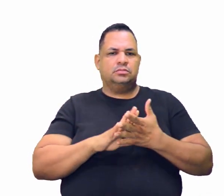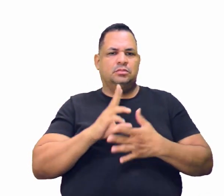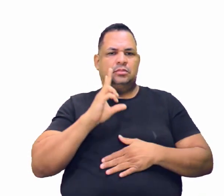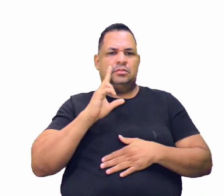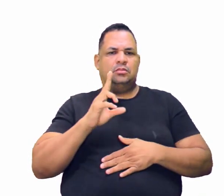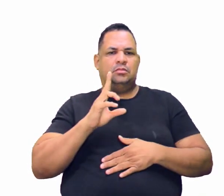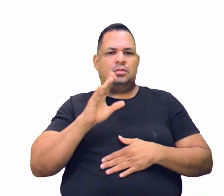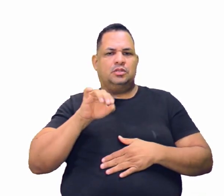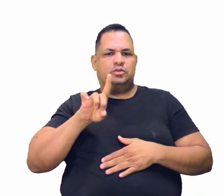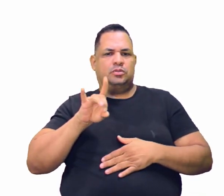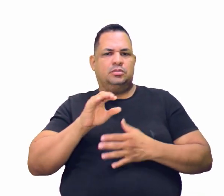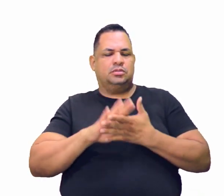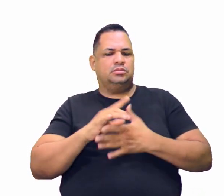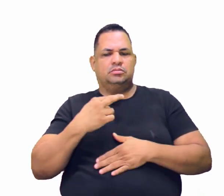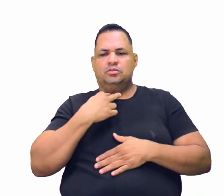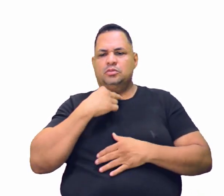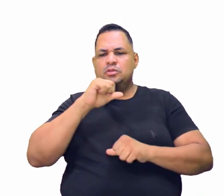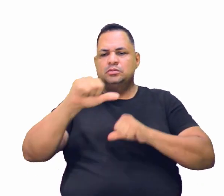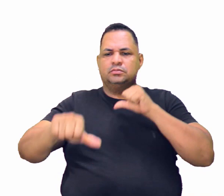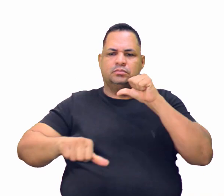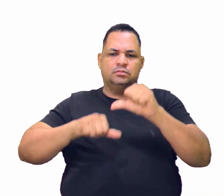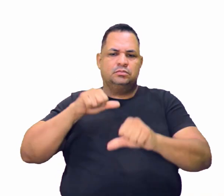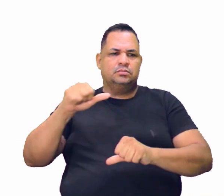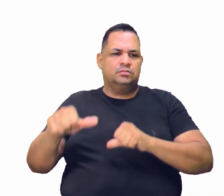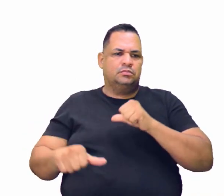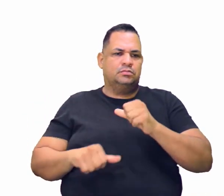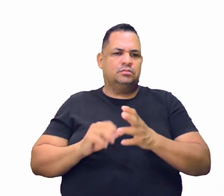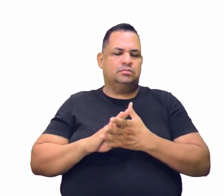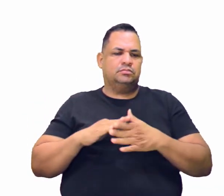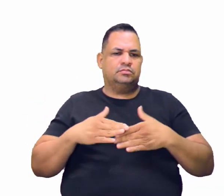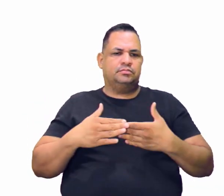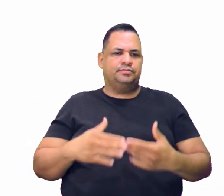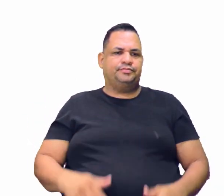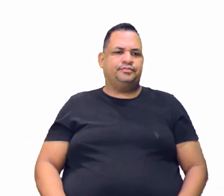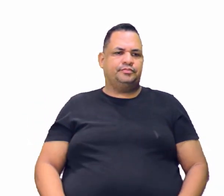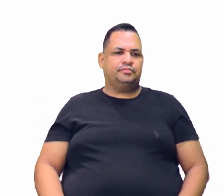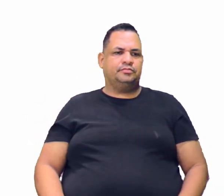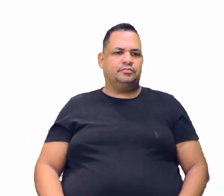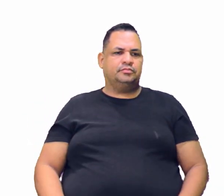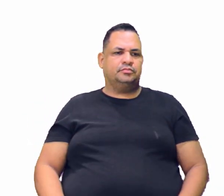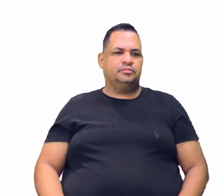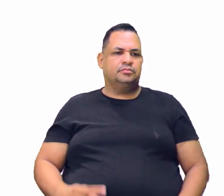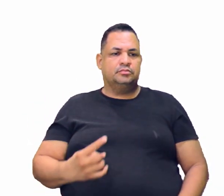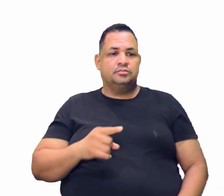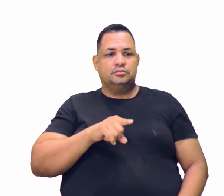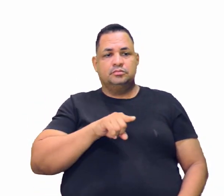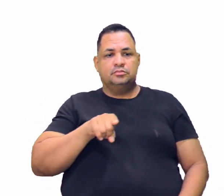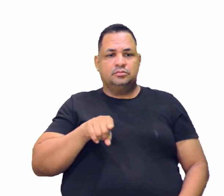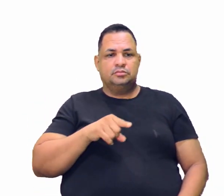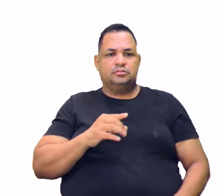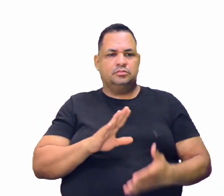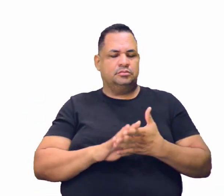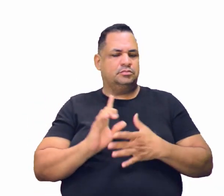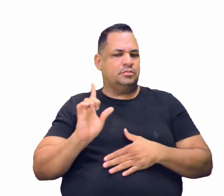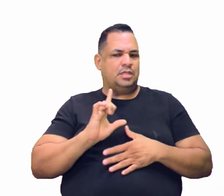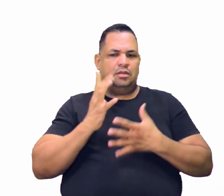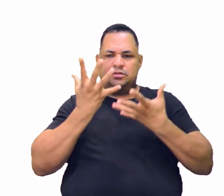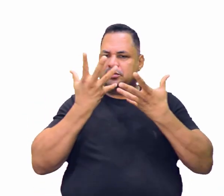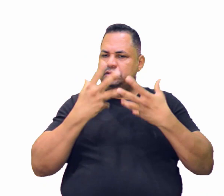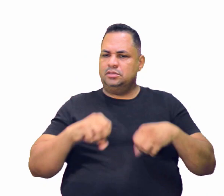equivale a somente é invariável. Acabei de falar. Então, nós temos aqui. Só eles não